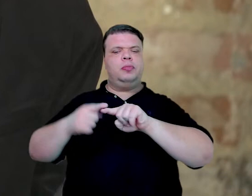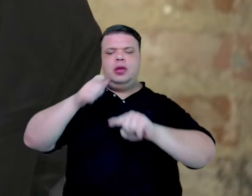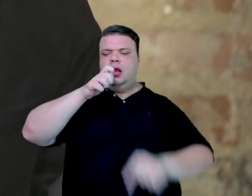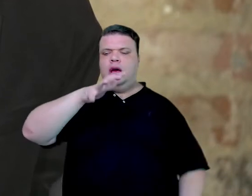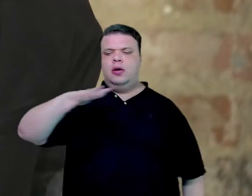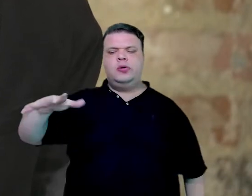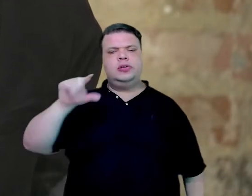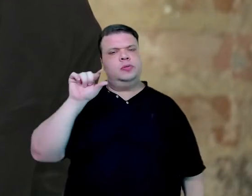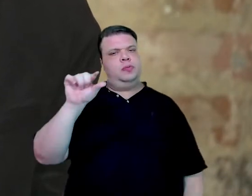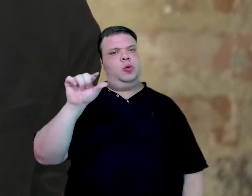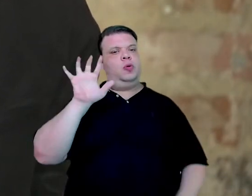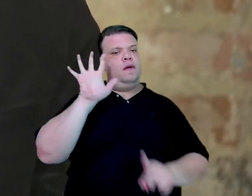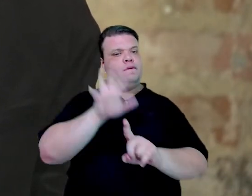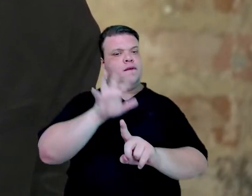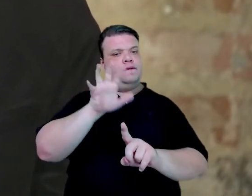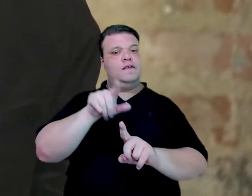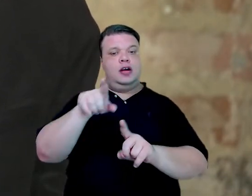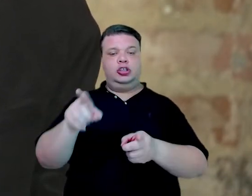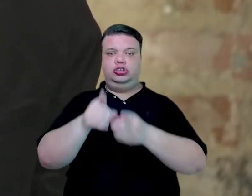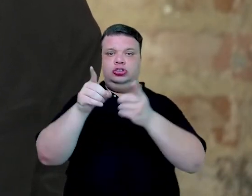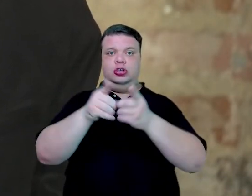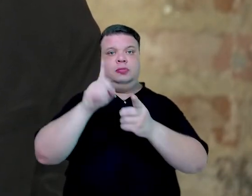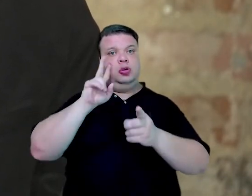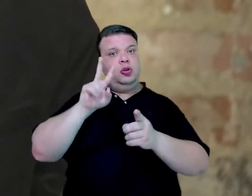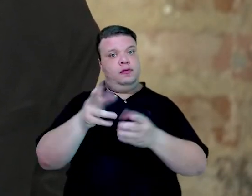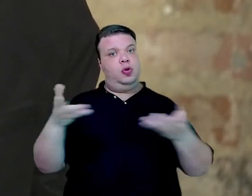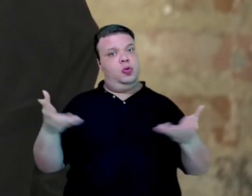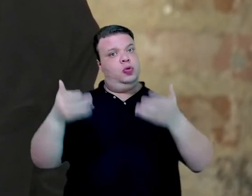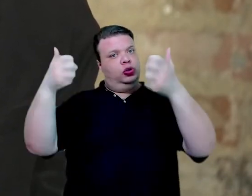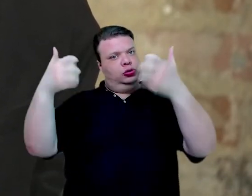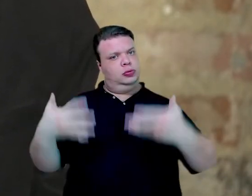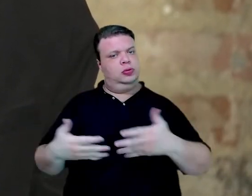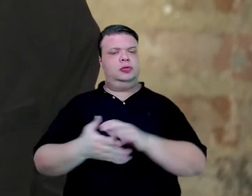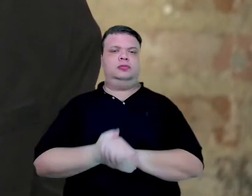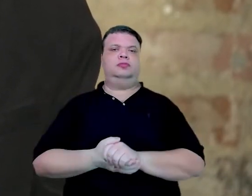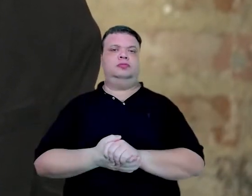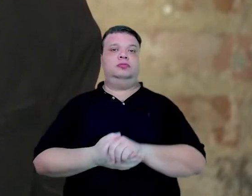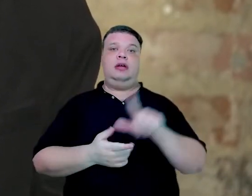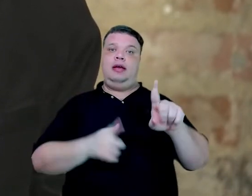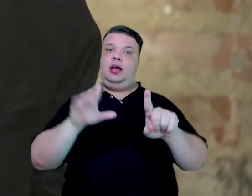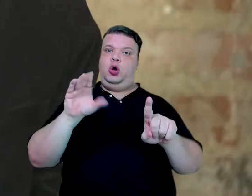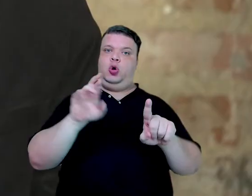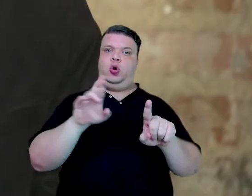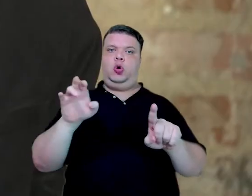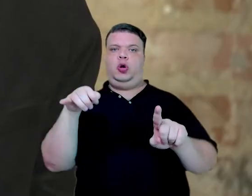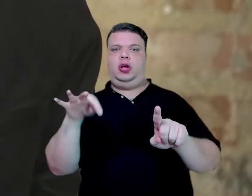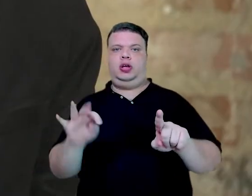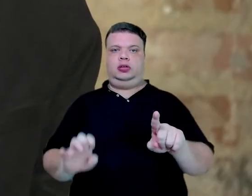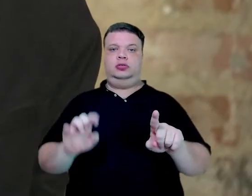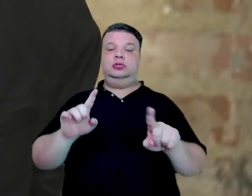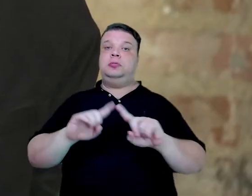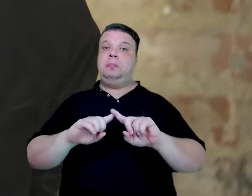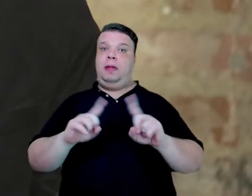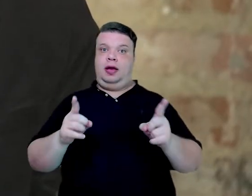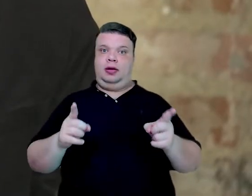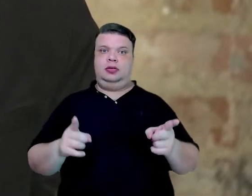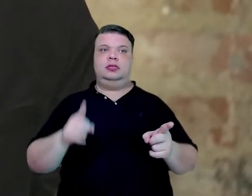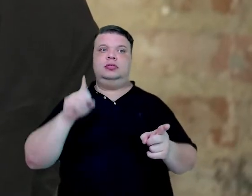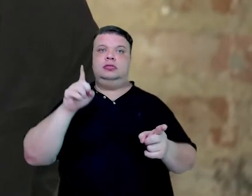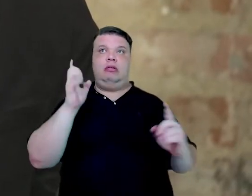às correntes, né? Entretanto, o clima global pode, de certa forma, alterar,